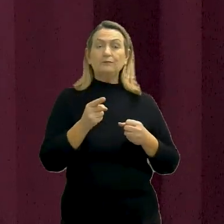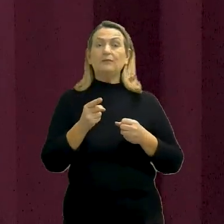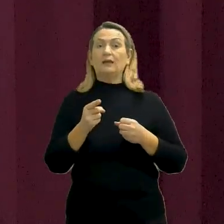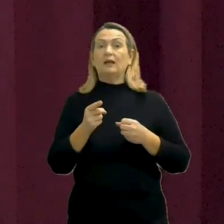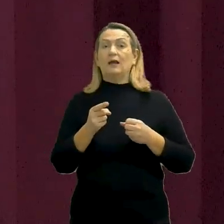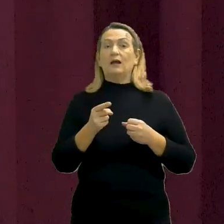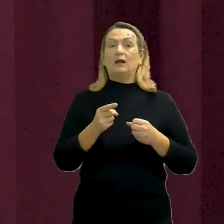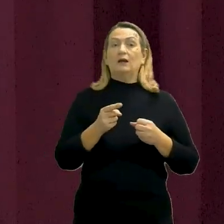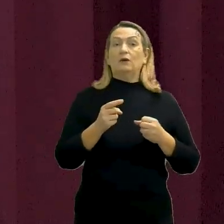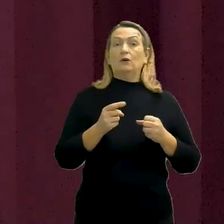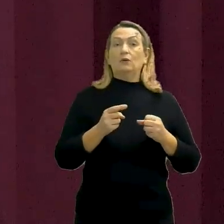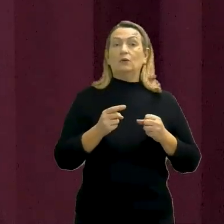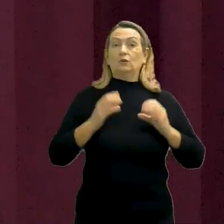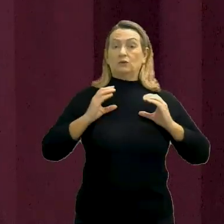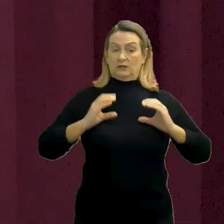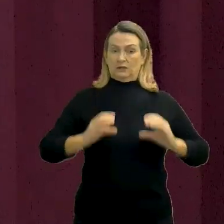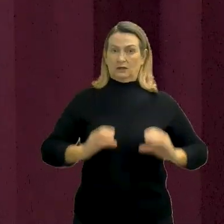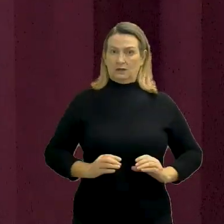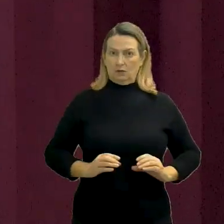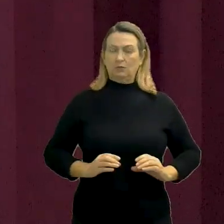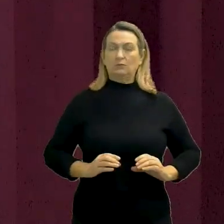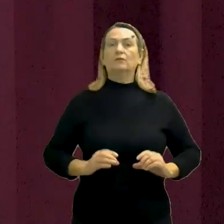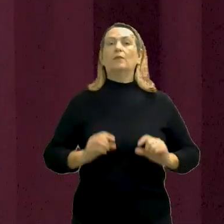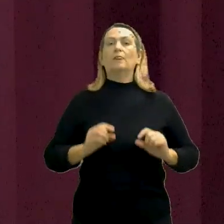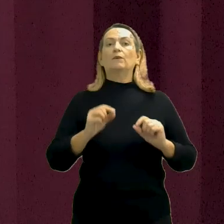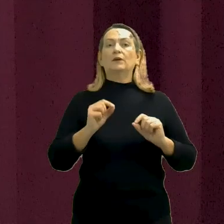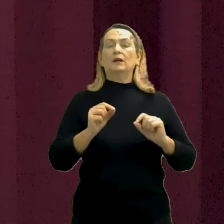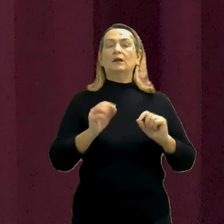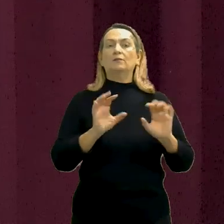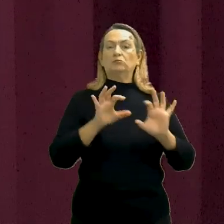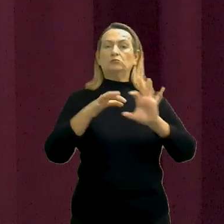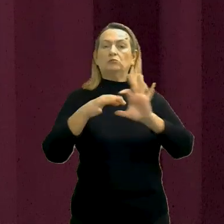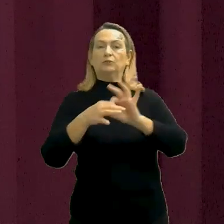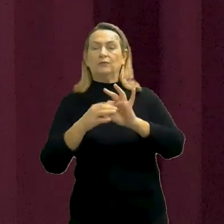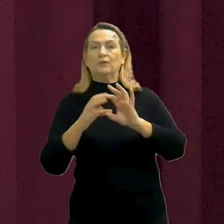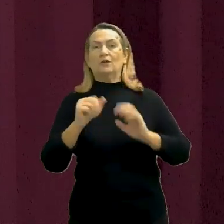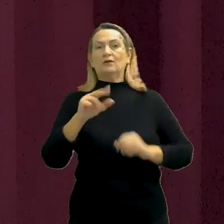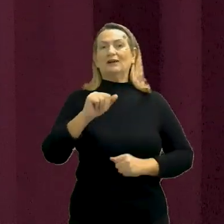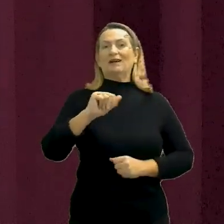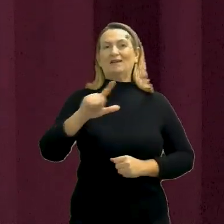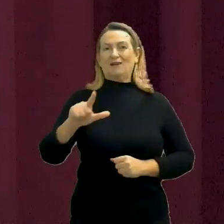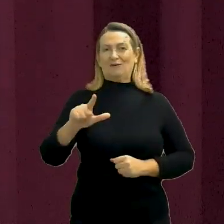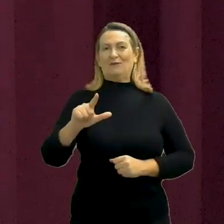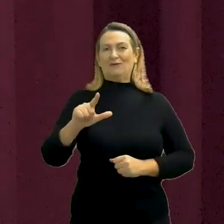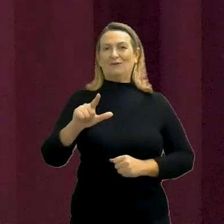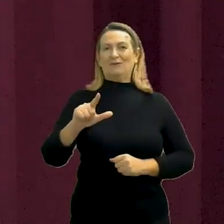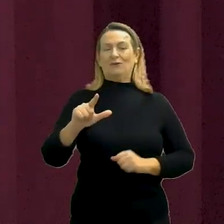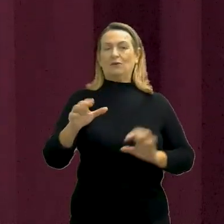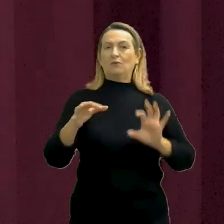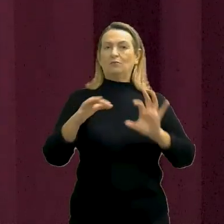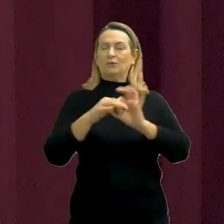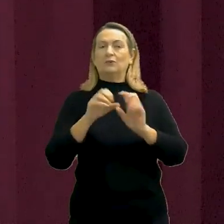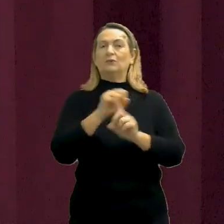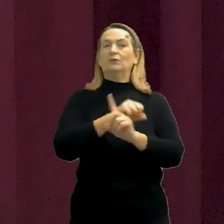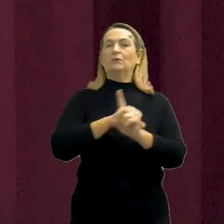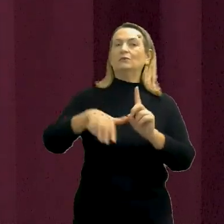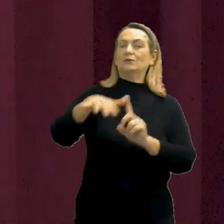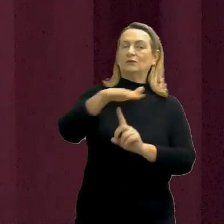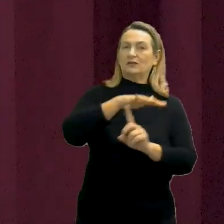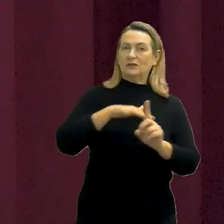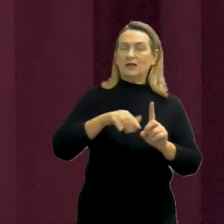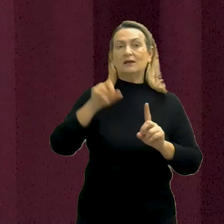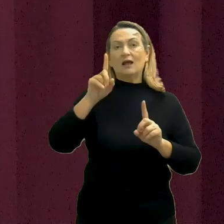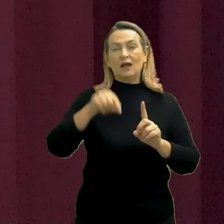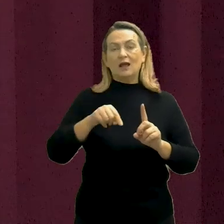canal da sociedade com levando as demandas da sociedade ao judiciário quando necessário essa é a tarefa da a nossa